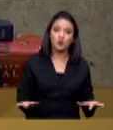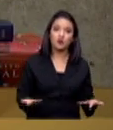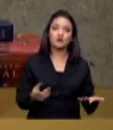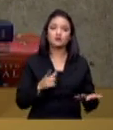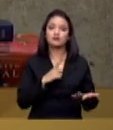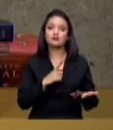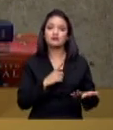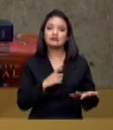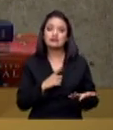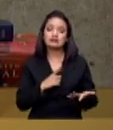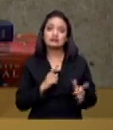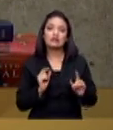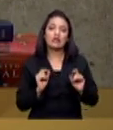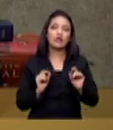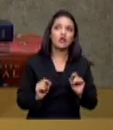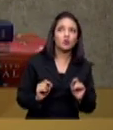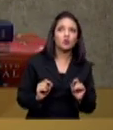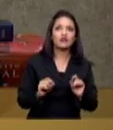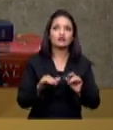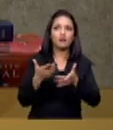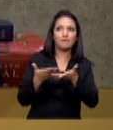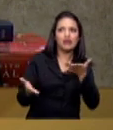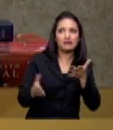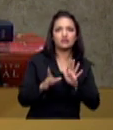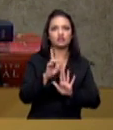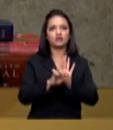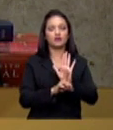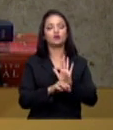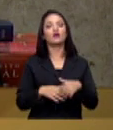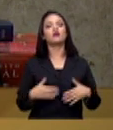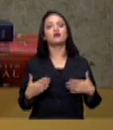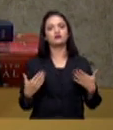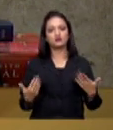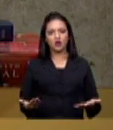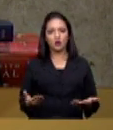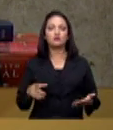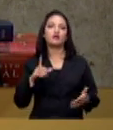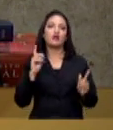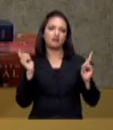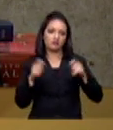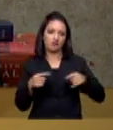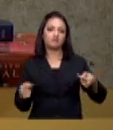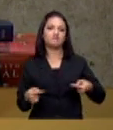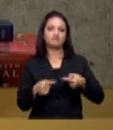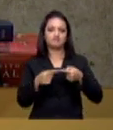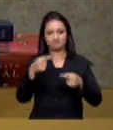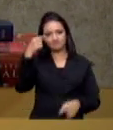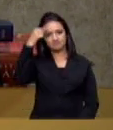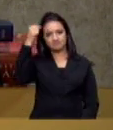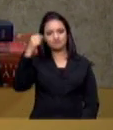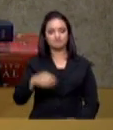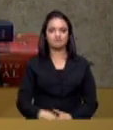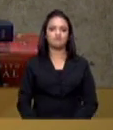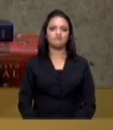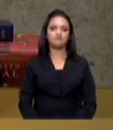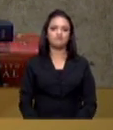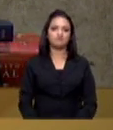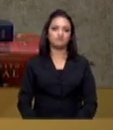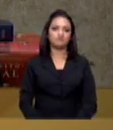engano, perecimento do direito. Então, acho que essa fórmula se encaixa bem aqui. Com relação